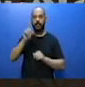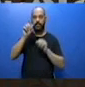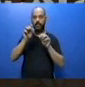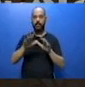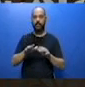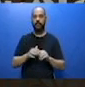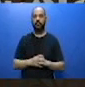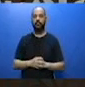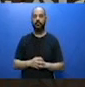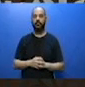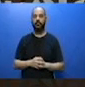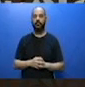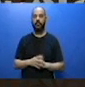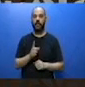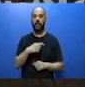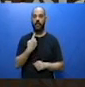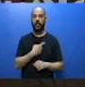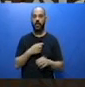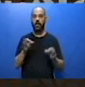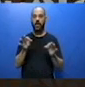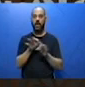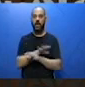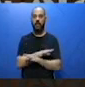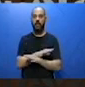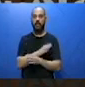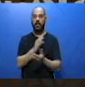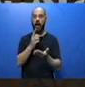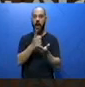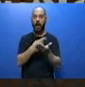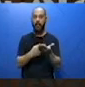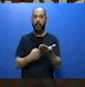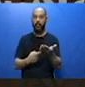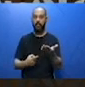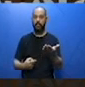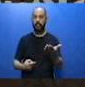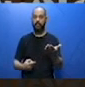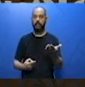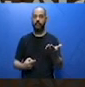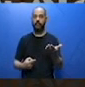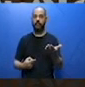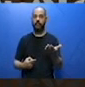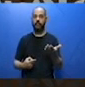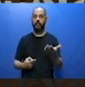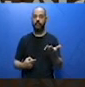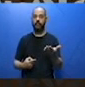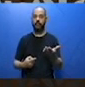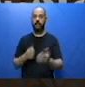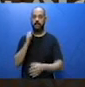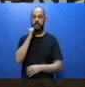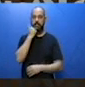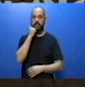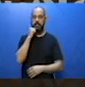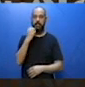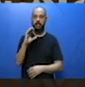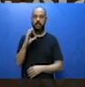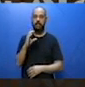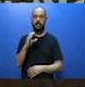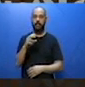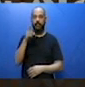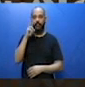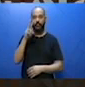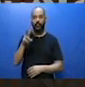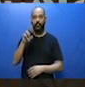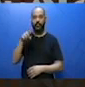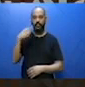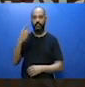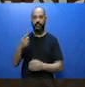Deus. Nós estamos terminando a nossa apostila, a disciplina de ciências. Nos vemos na